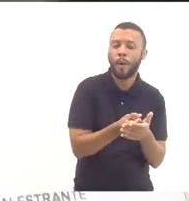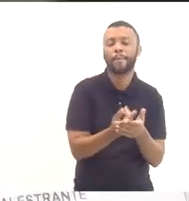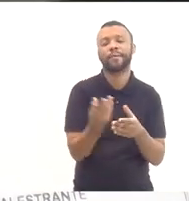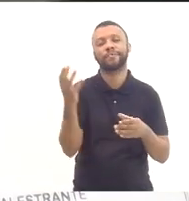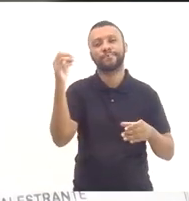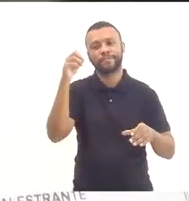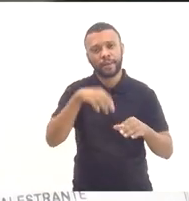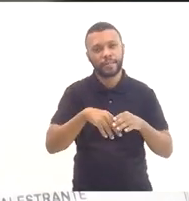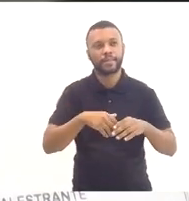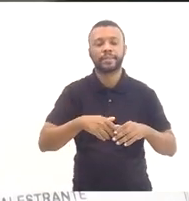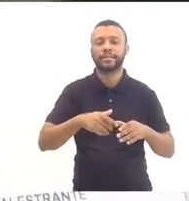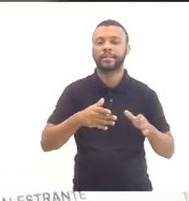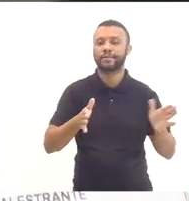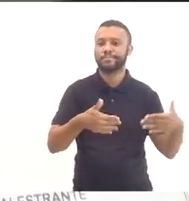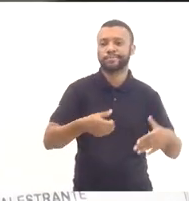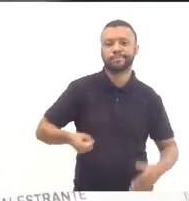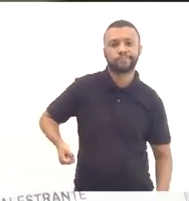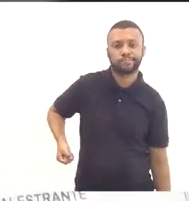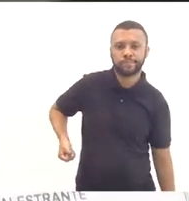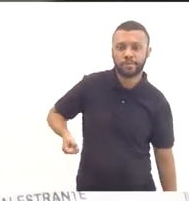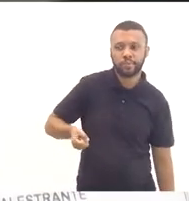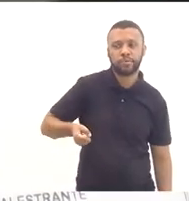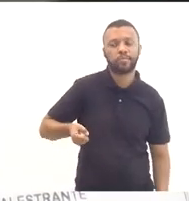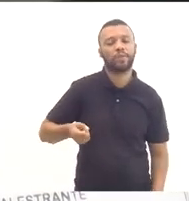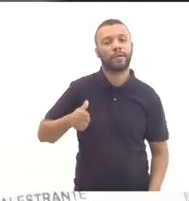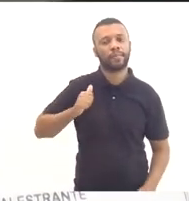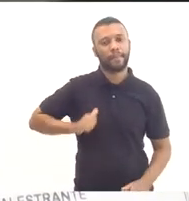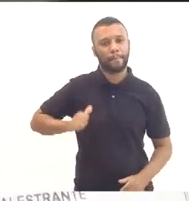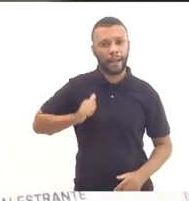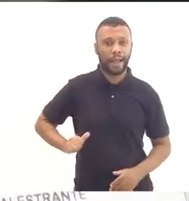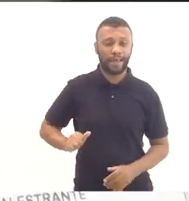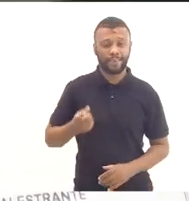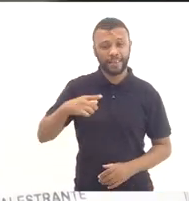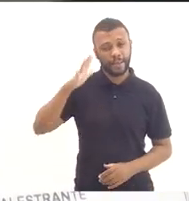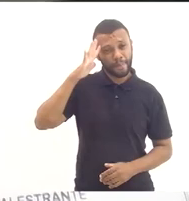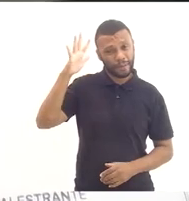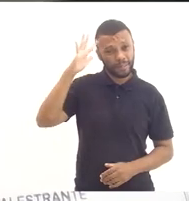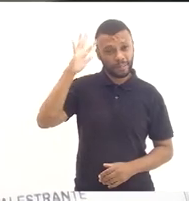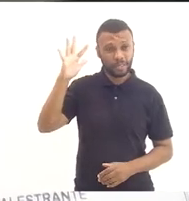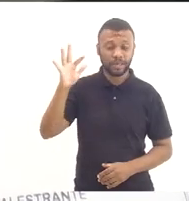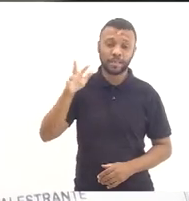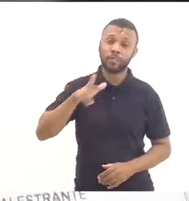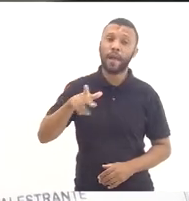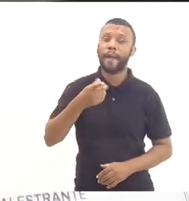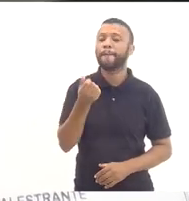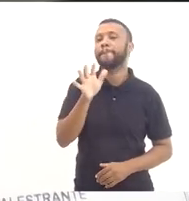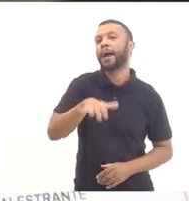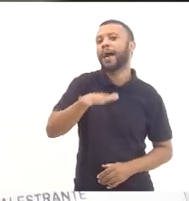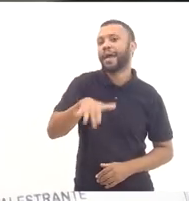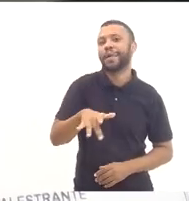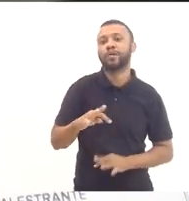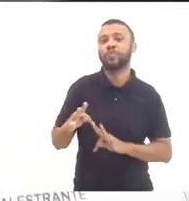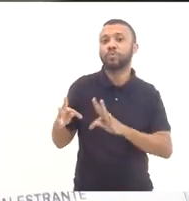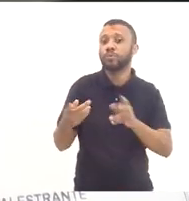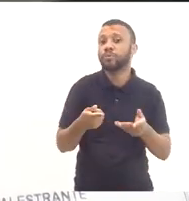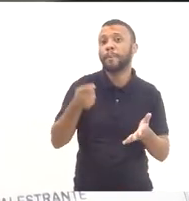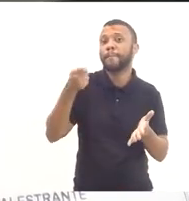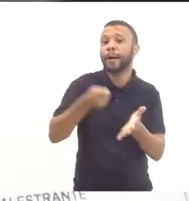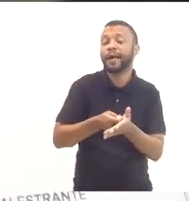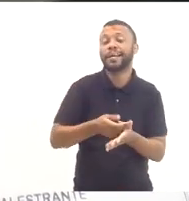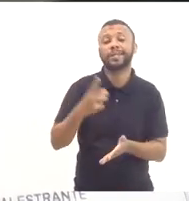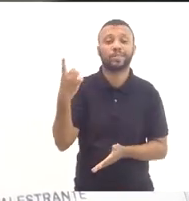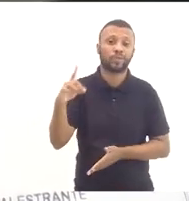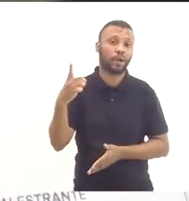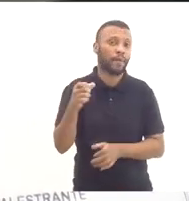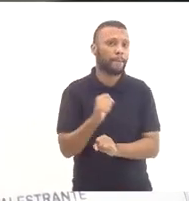na mala e vocês imaginam que não seja barato né porque é tudo pago em dólar é impagável para